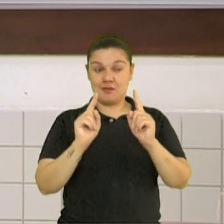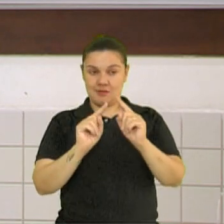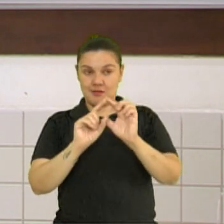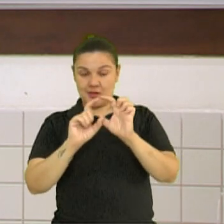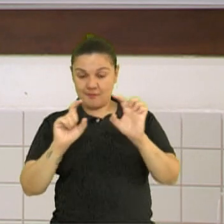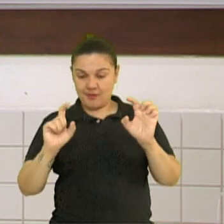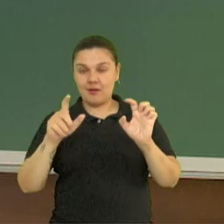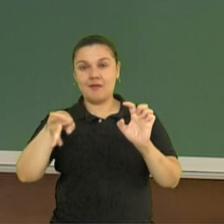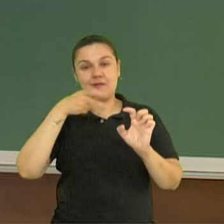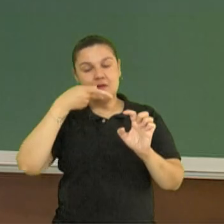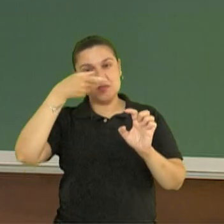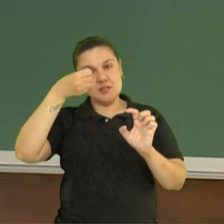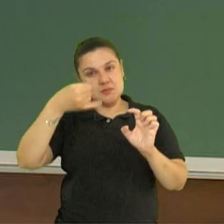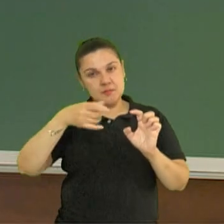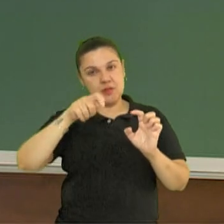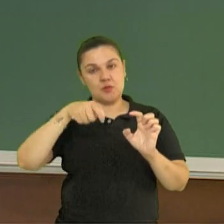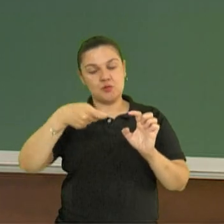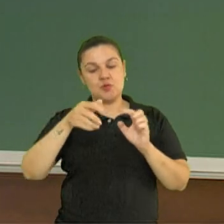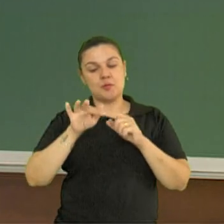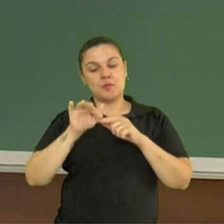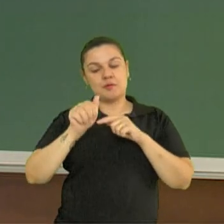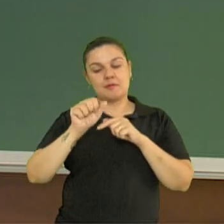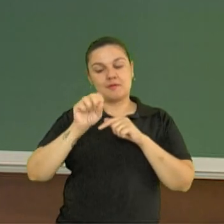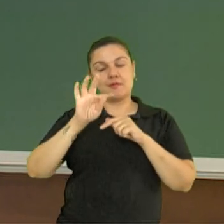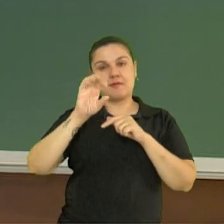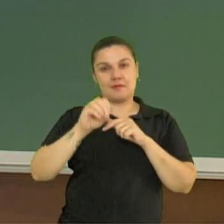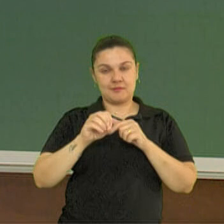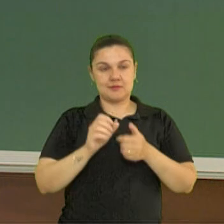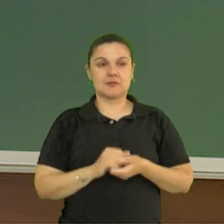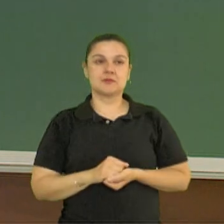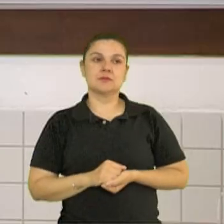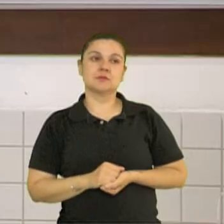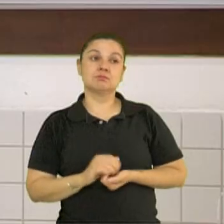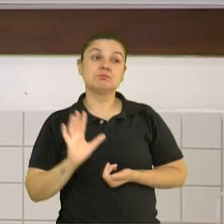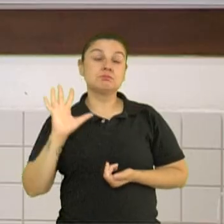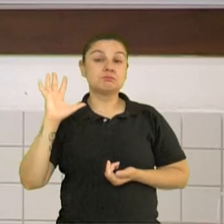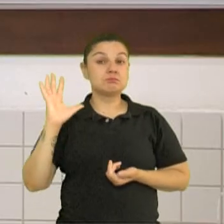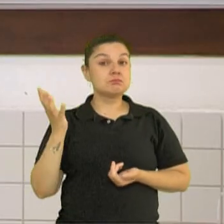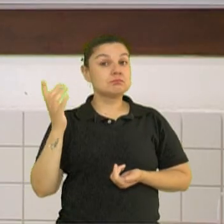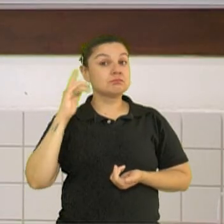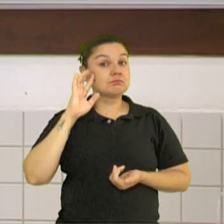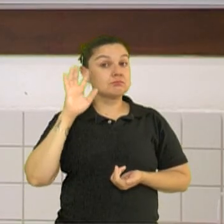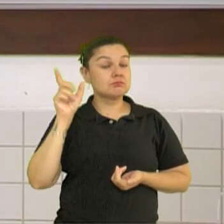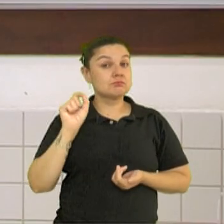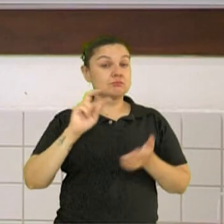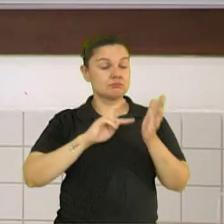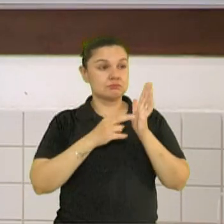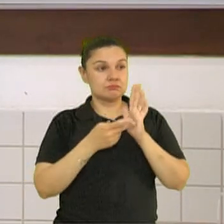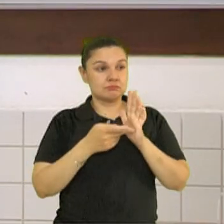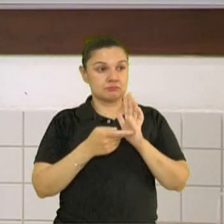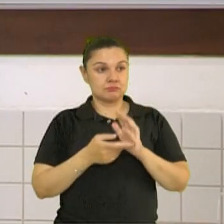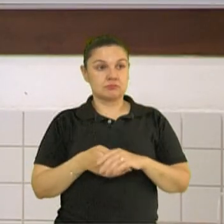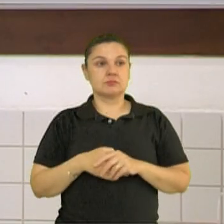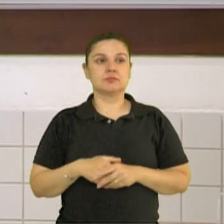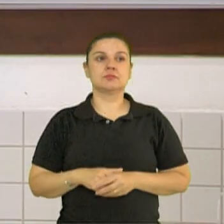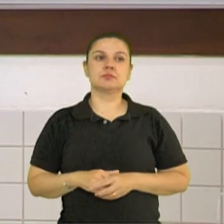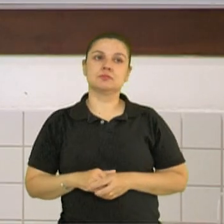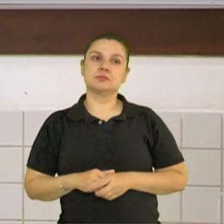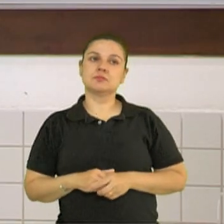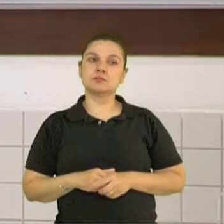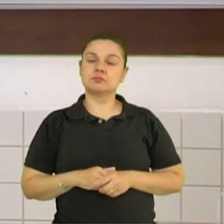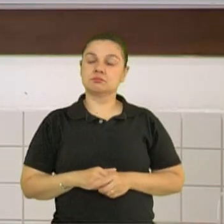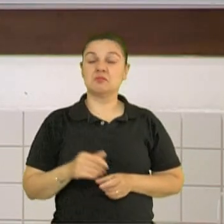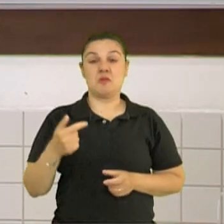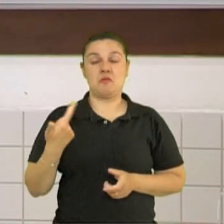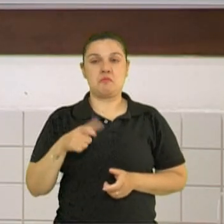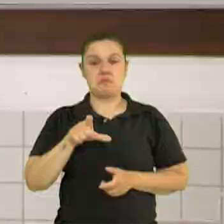finalzinho, que ele vai dizer sobre o fasto, a gente conseguir pelo menos ter uma ideia do que possa ser. Vamos continuar.